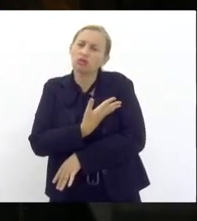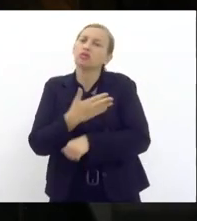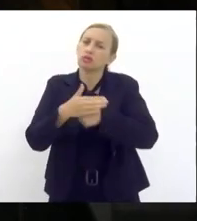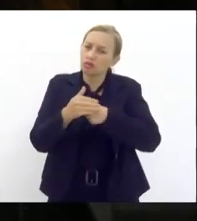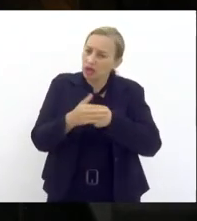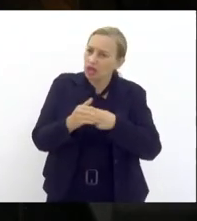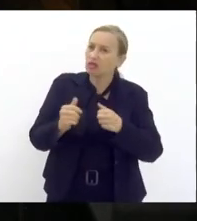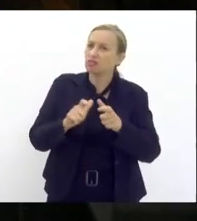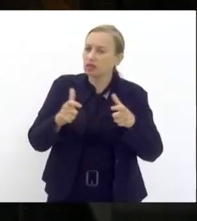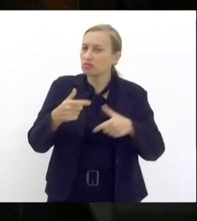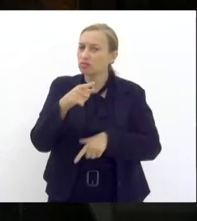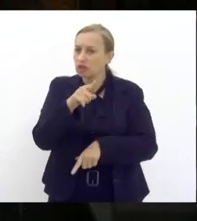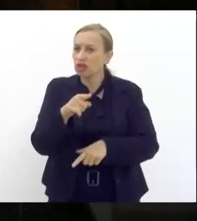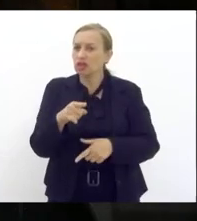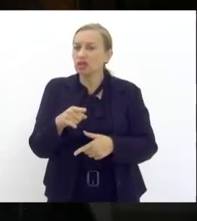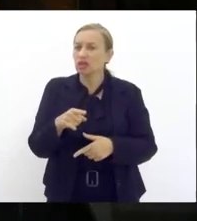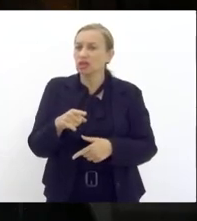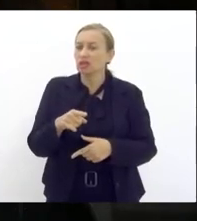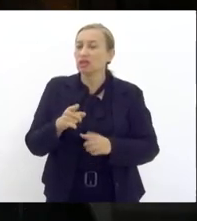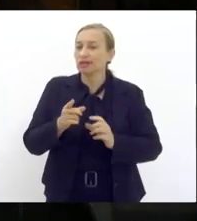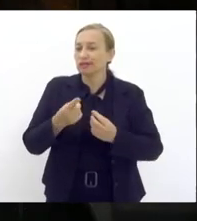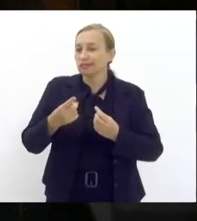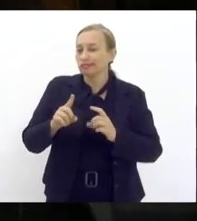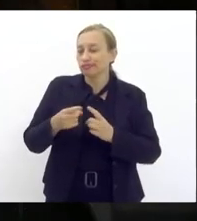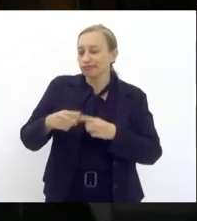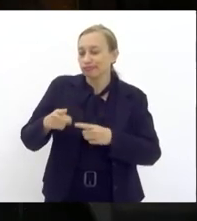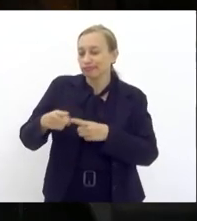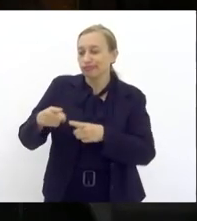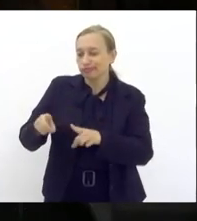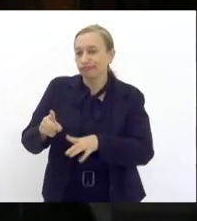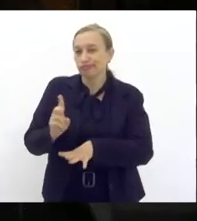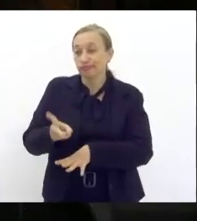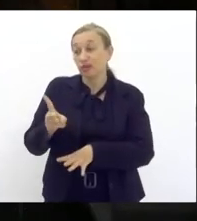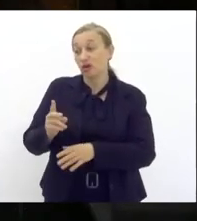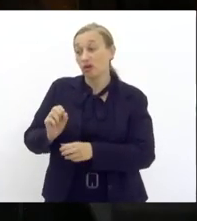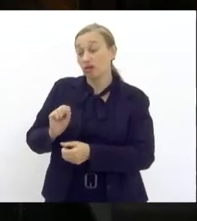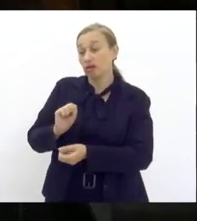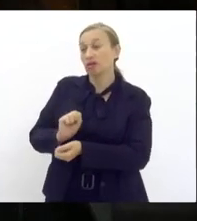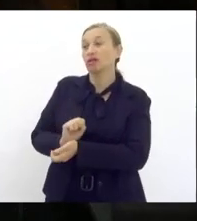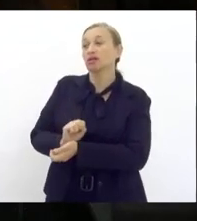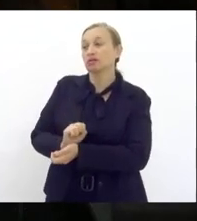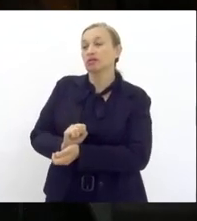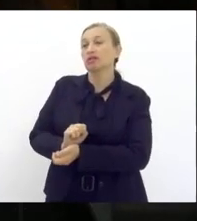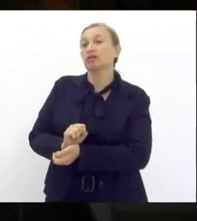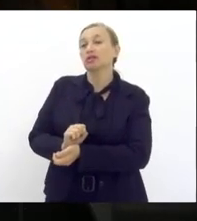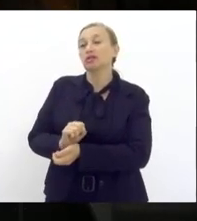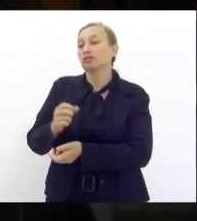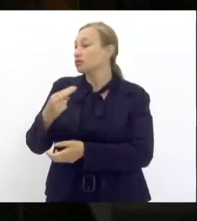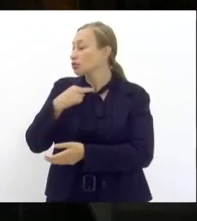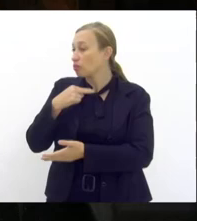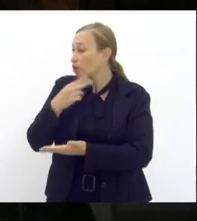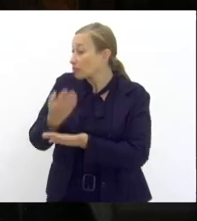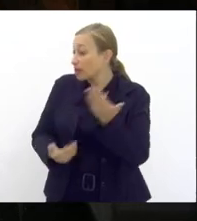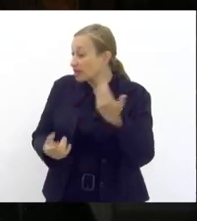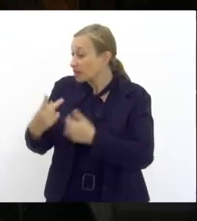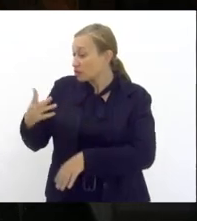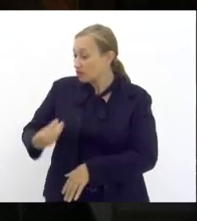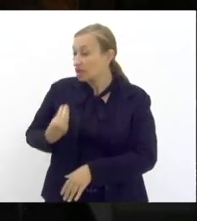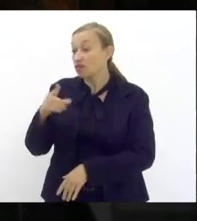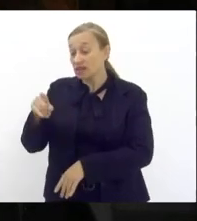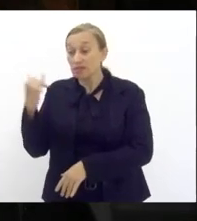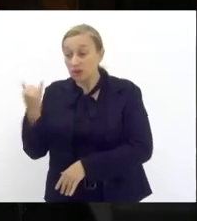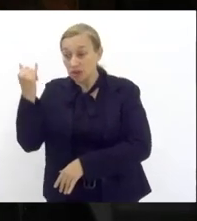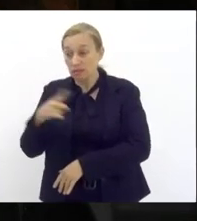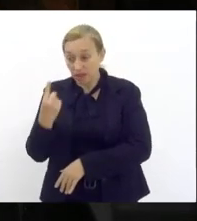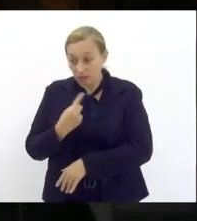muito grande, e que vai ser perseguido. Então, segura tua onda aí, cara. Segura tua onda que a gente não pode perder você, não. Você é muito importante para a